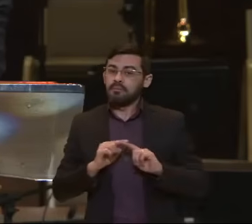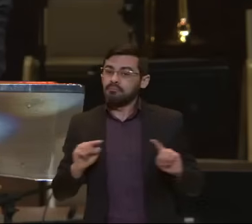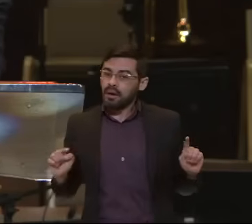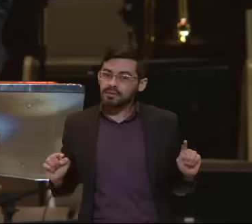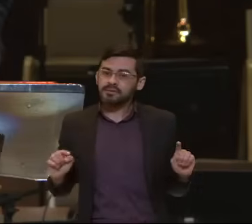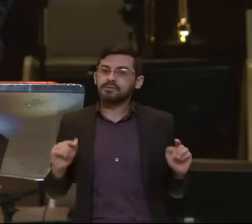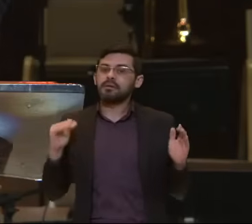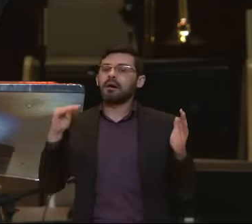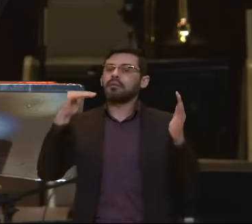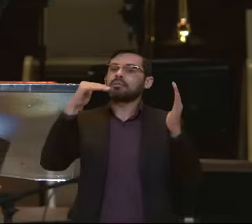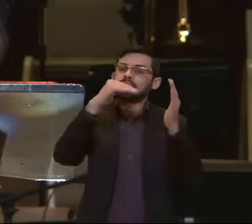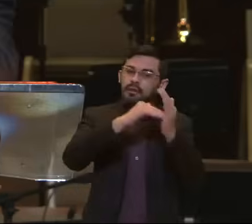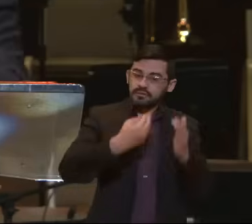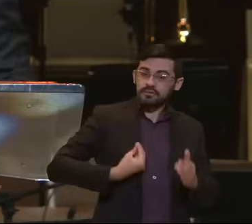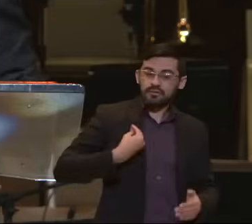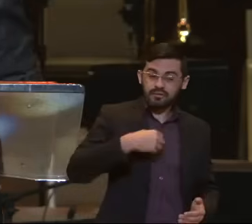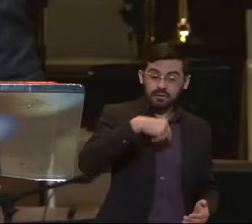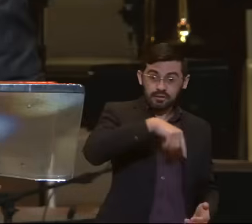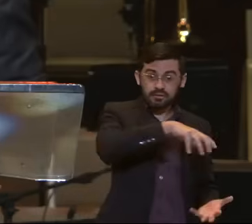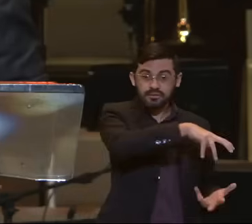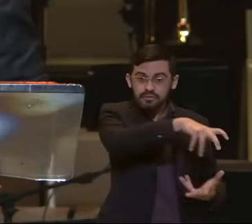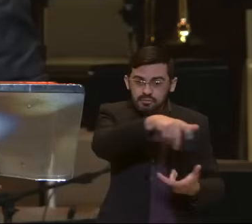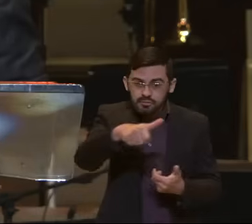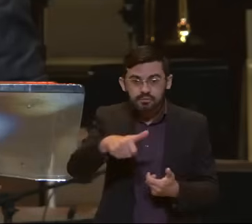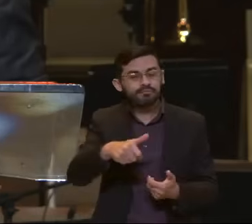nesse corpo, a carne está aí.